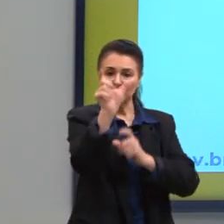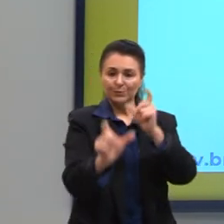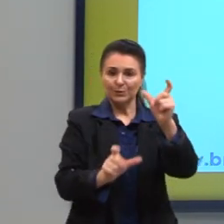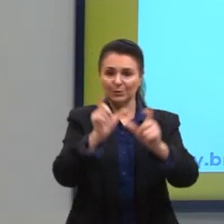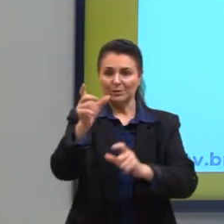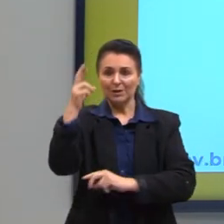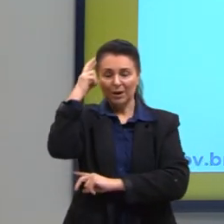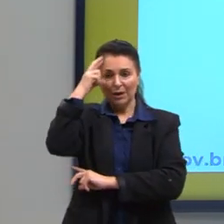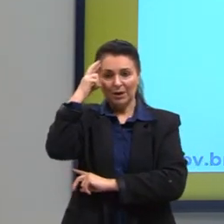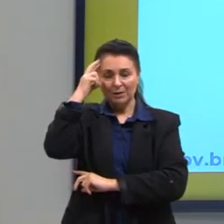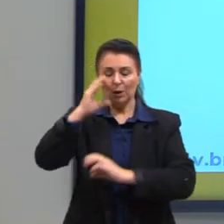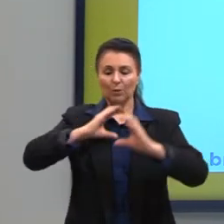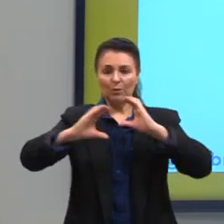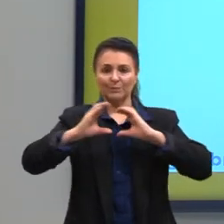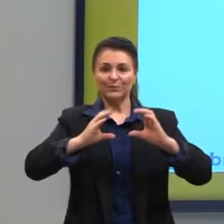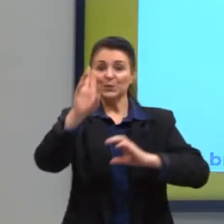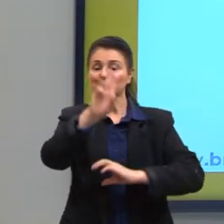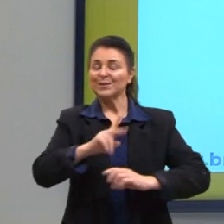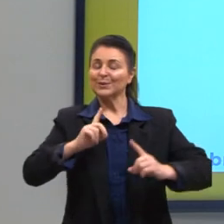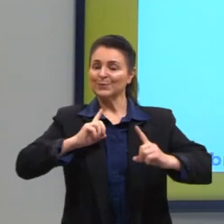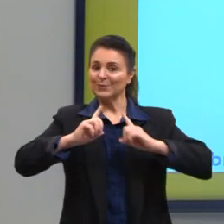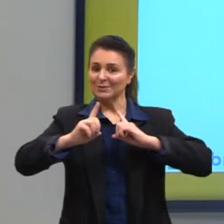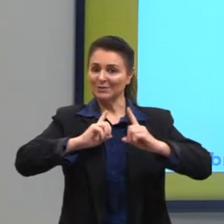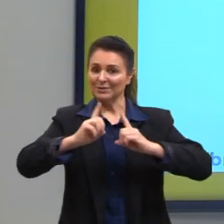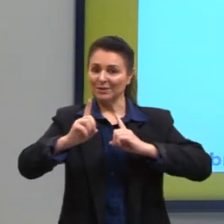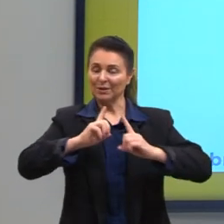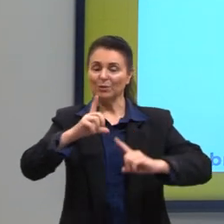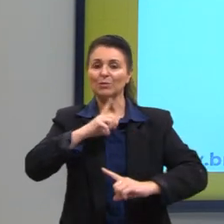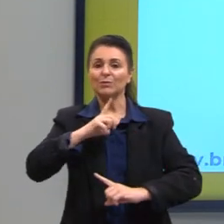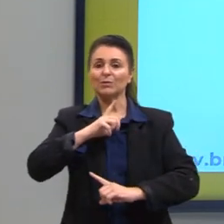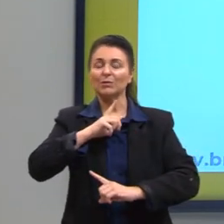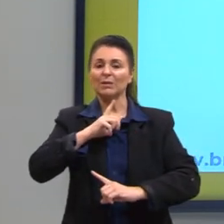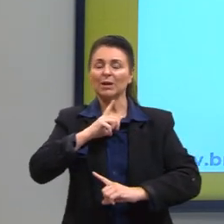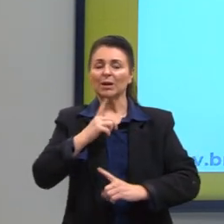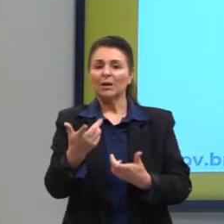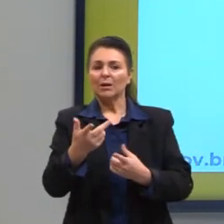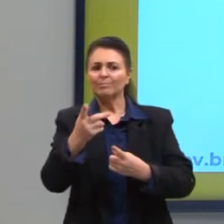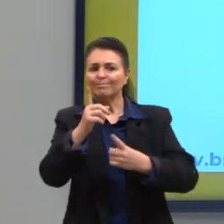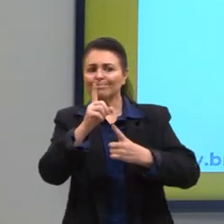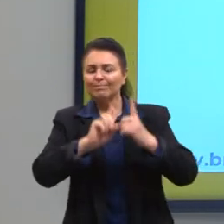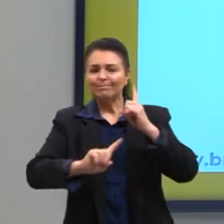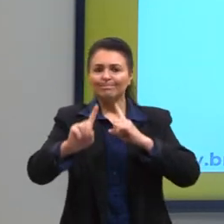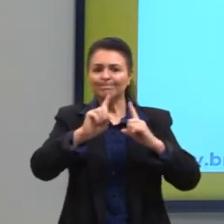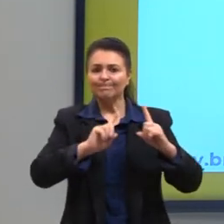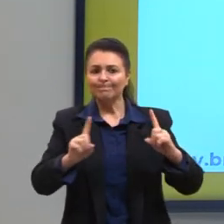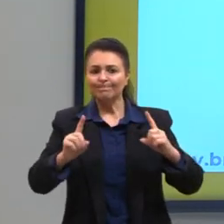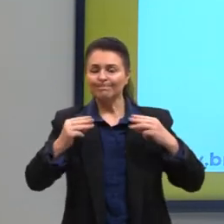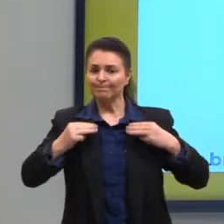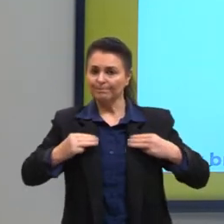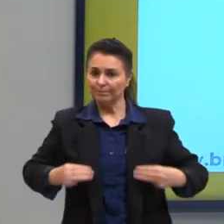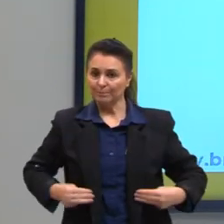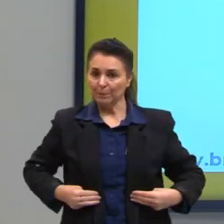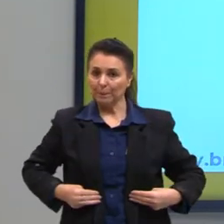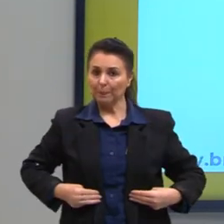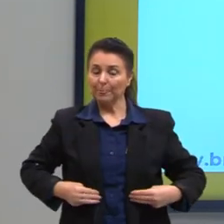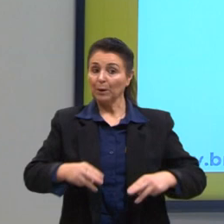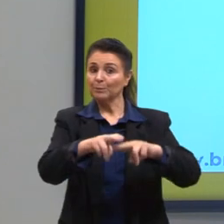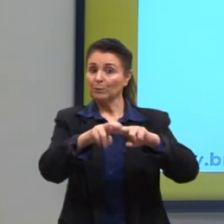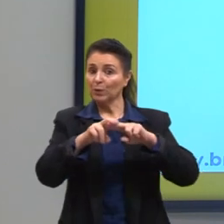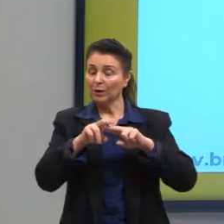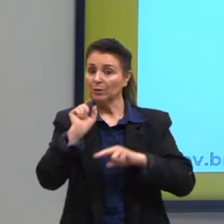pelo diálogo Nós chegaremos a algumas condições de Moraes pelo diálogo